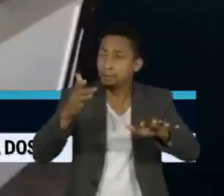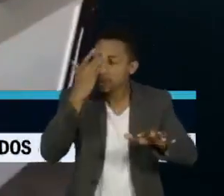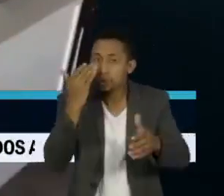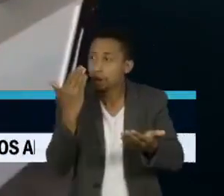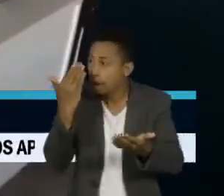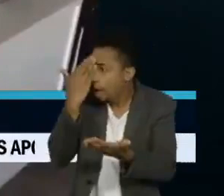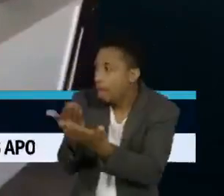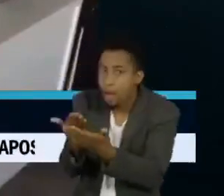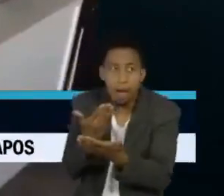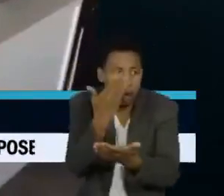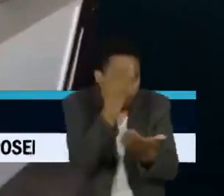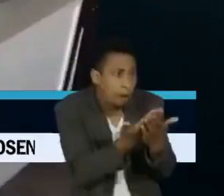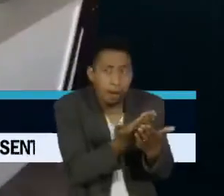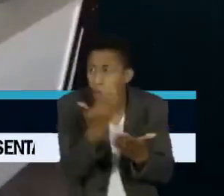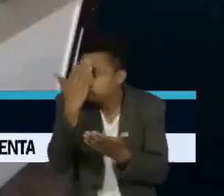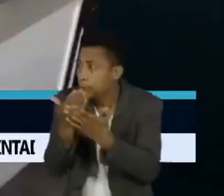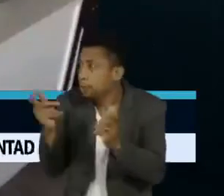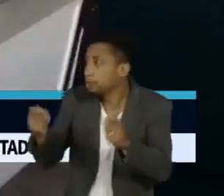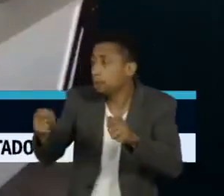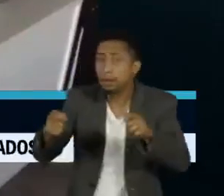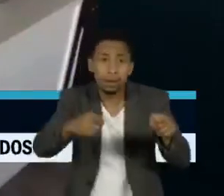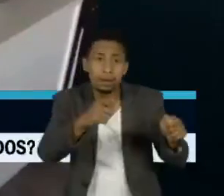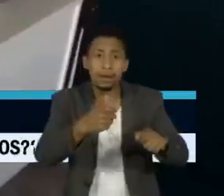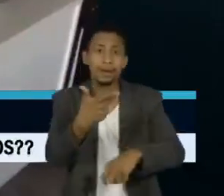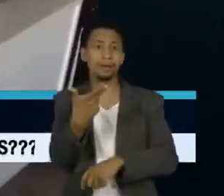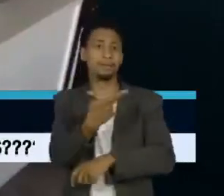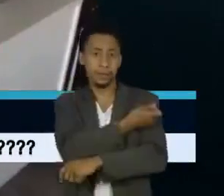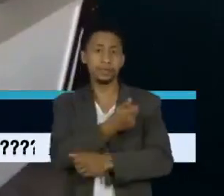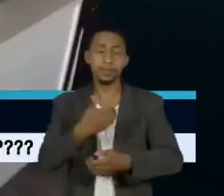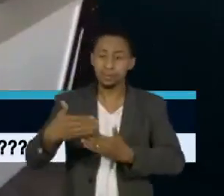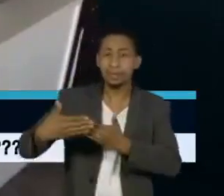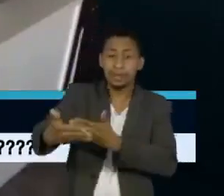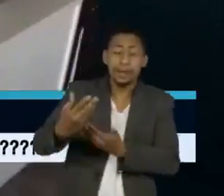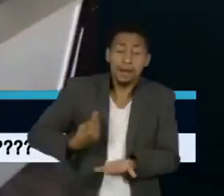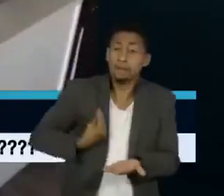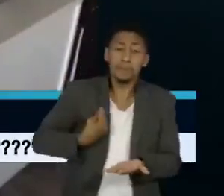convencendo de que realmente... E a vacina sempre faz parte da vida da população.